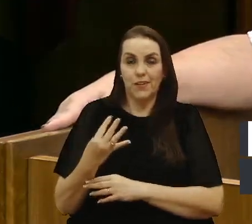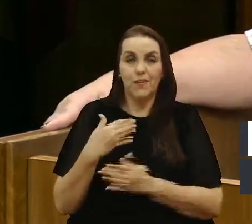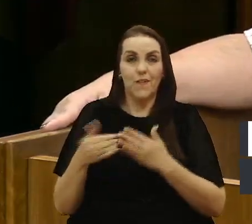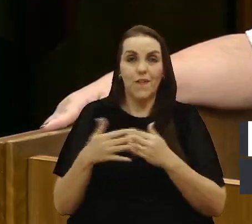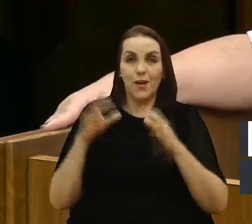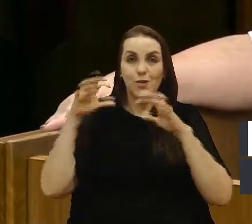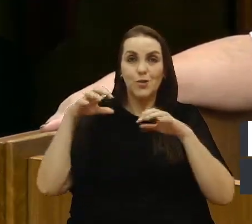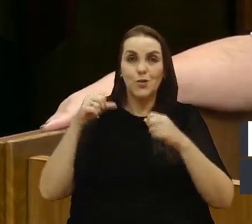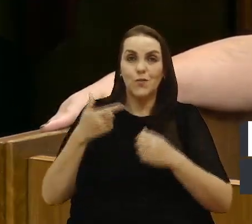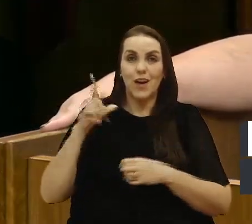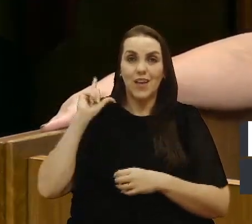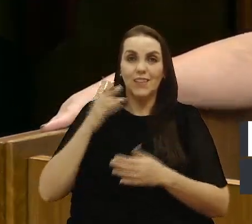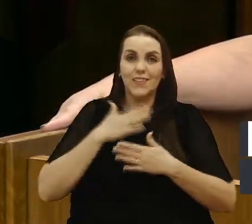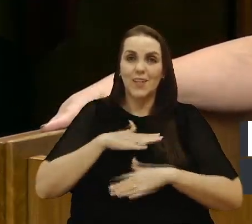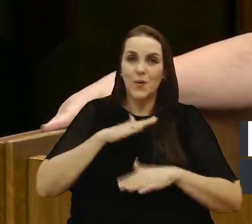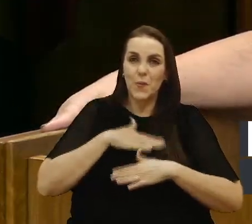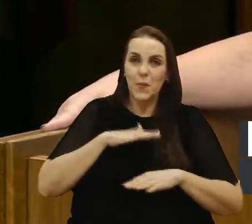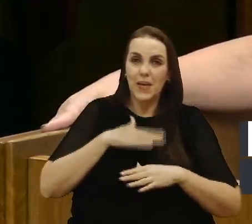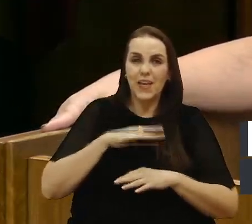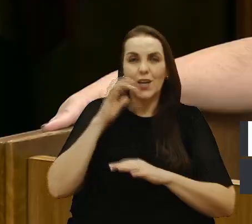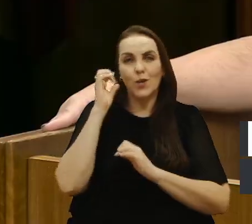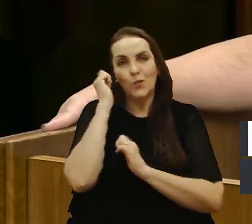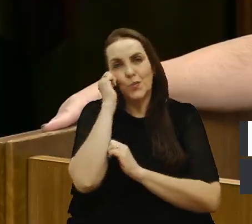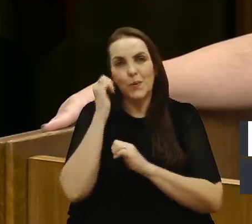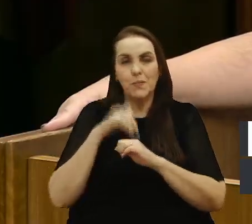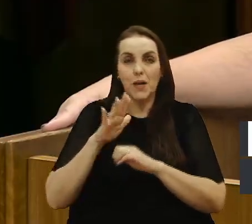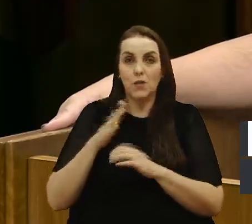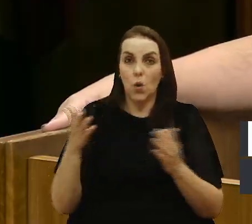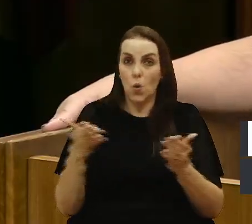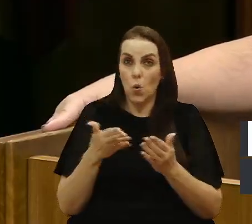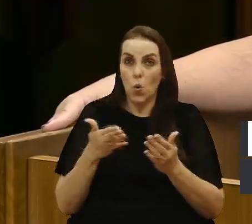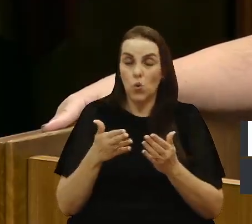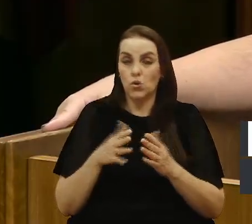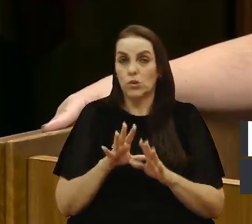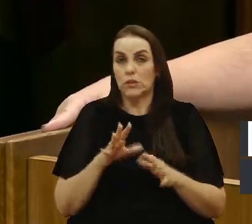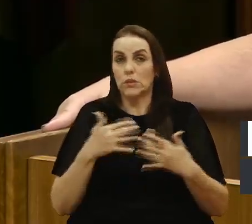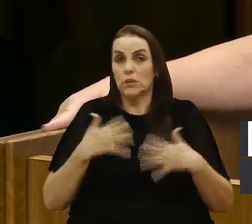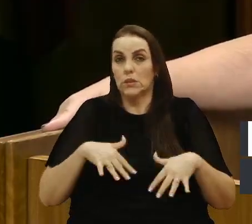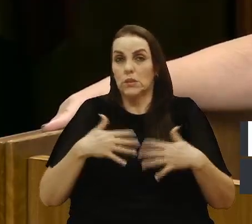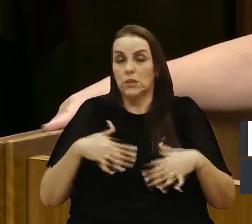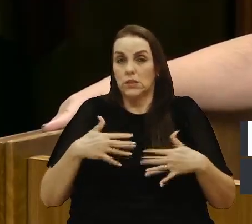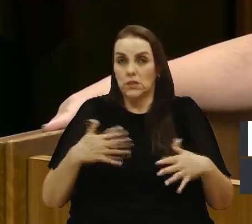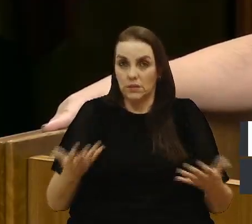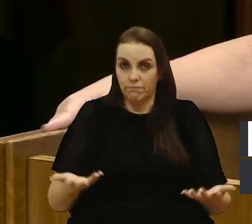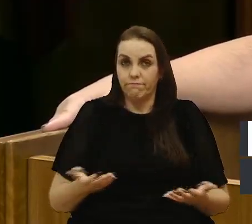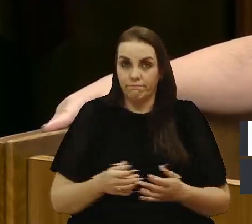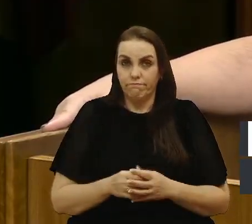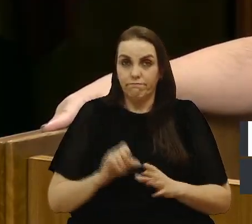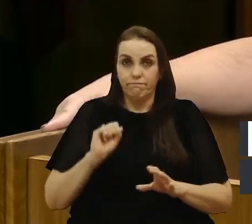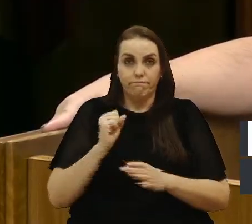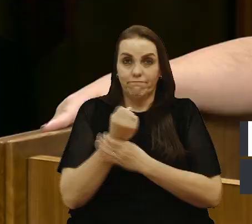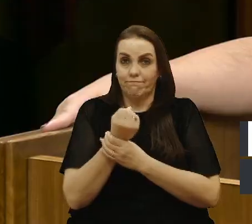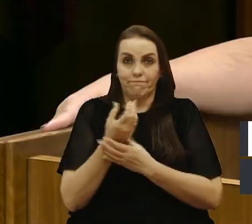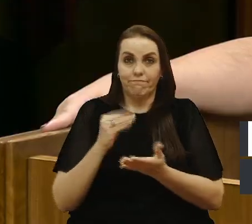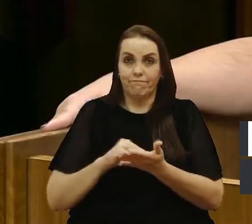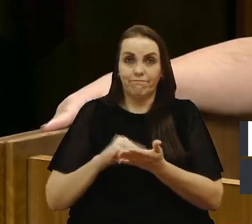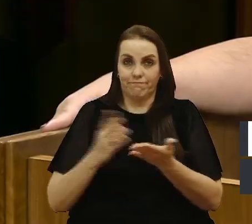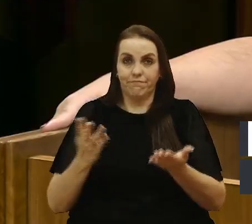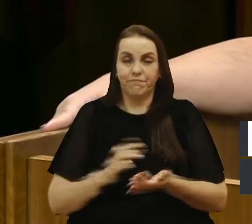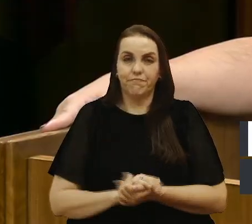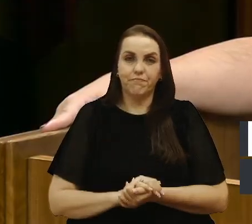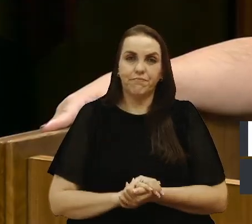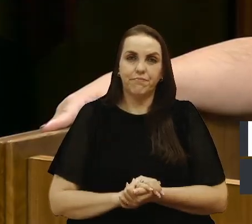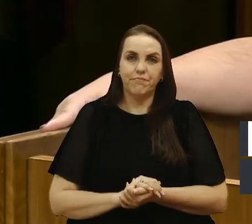trazia tranquilidade, dá para dormir um pouco mais, hoje causa muito pavor, causa muita insegurança, e